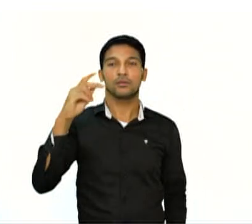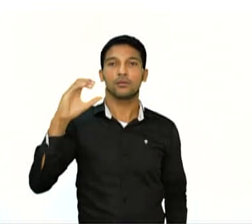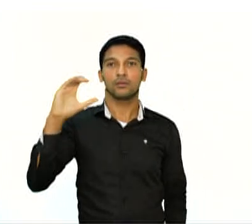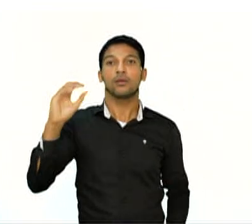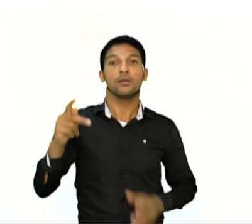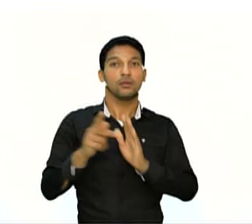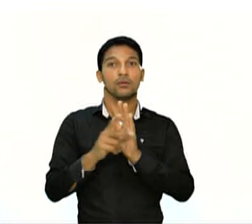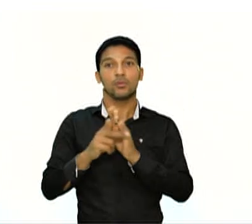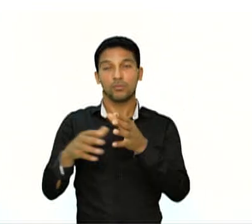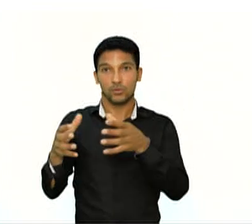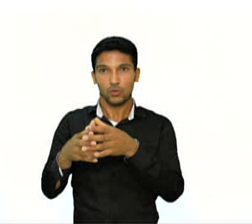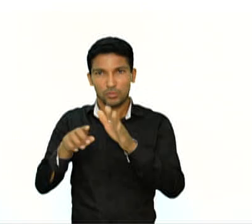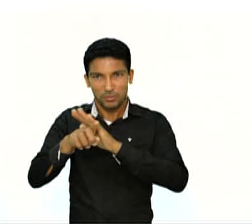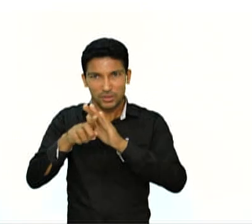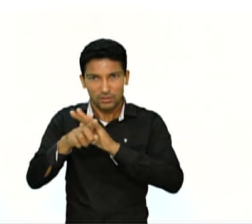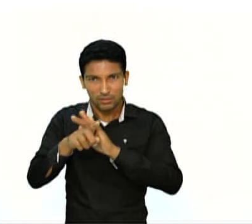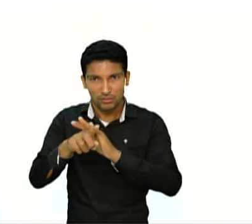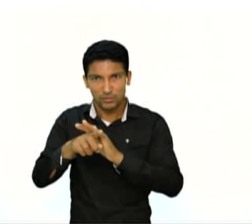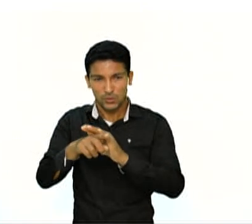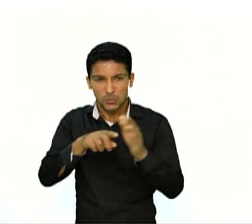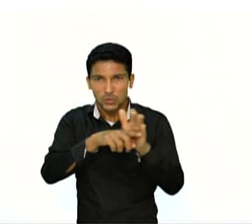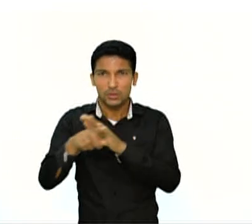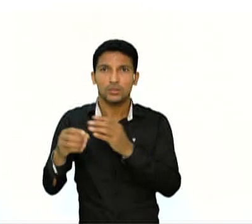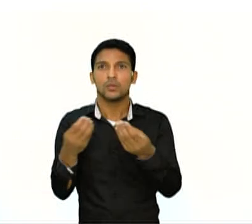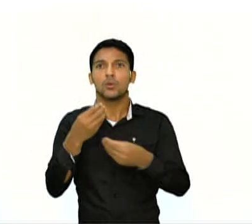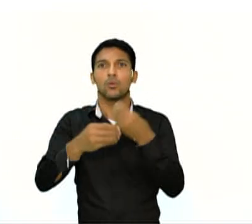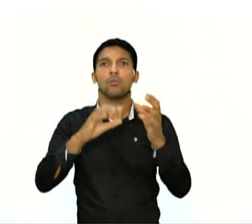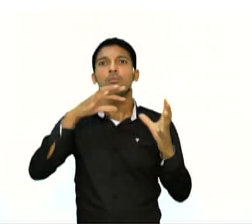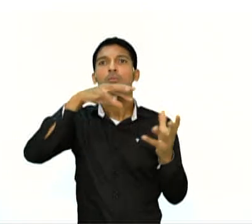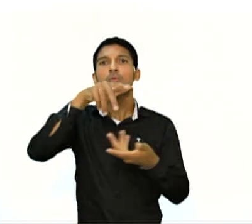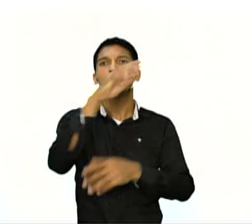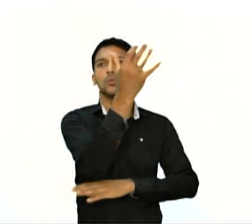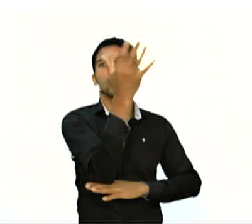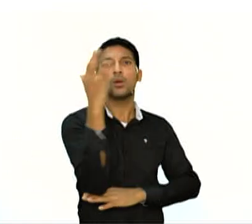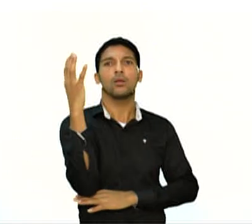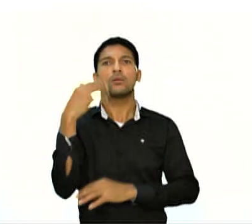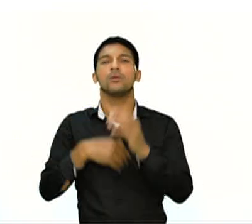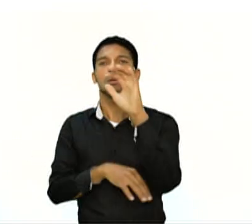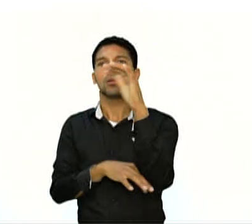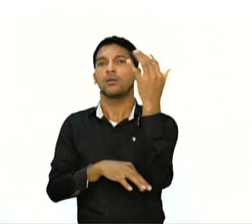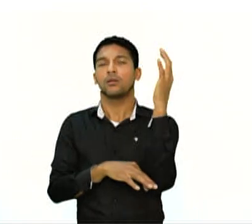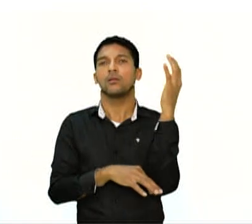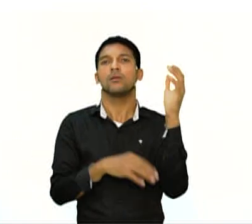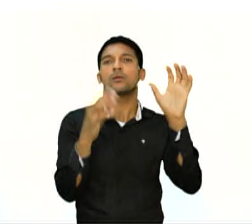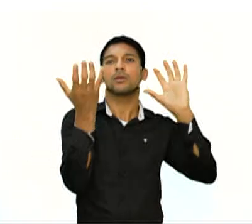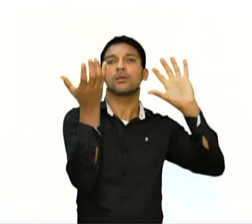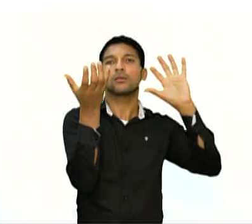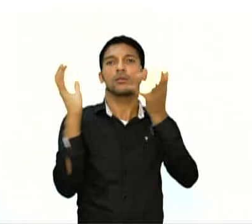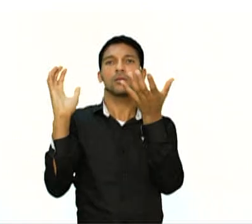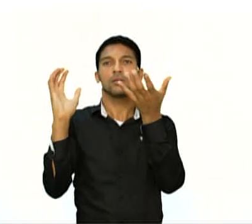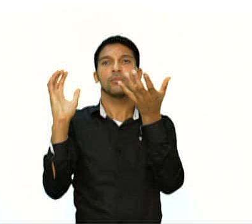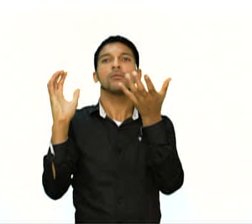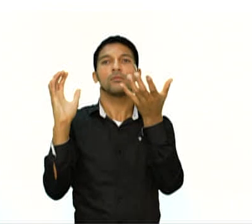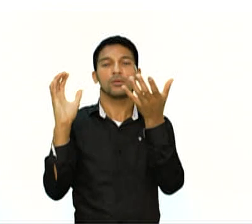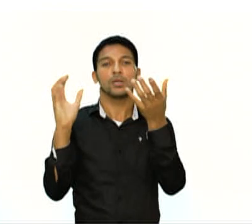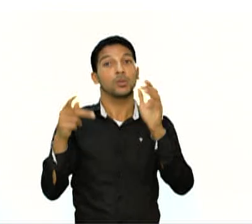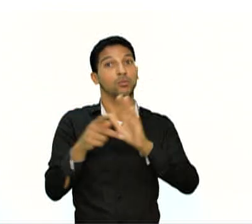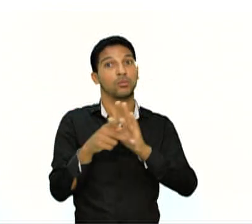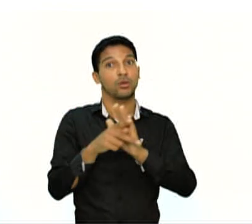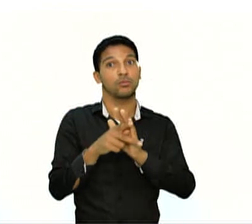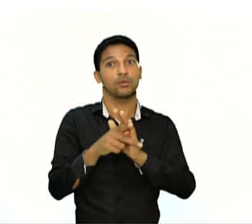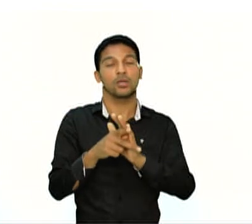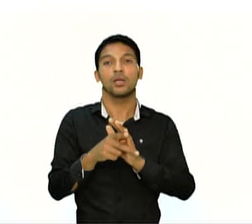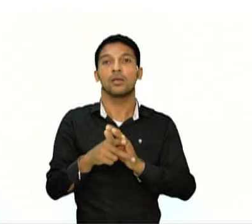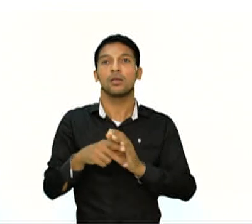os impactos das ações antrópicas sobre o clima, se constitui na principal fonte de informações sobre o aquecimento global.